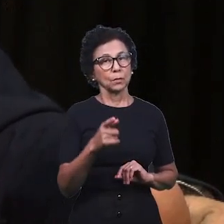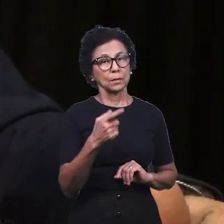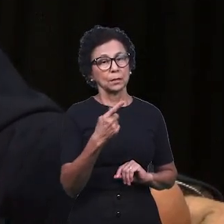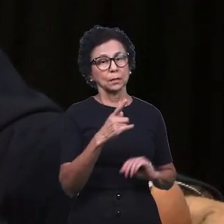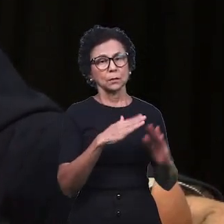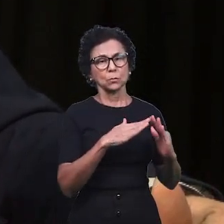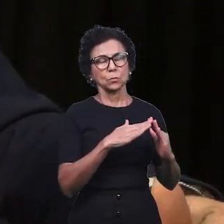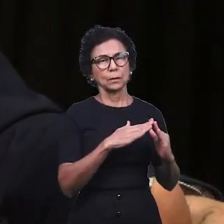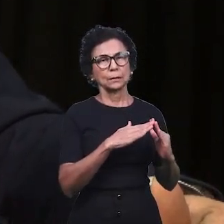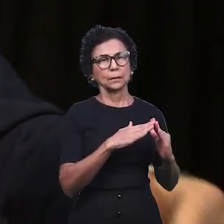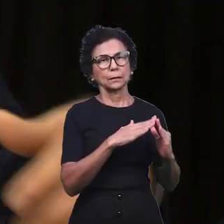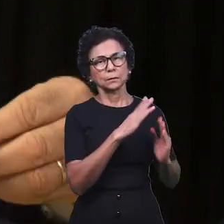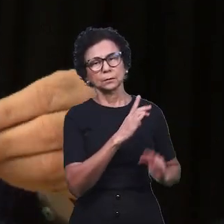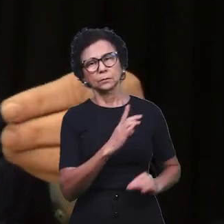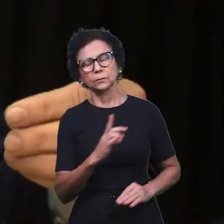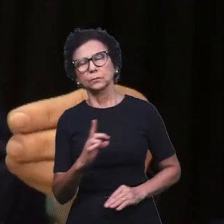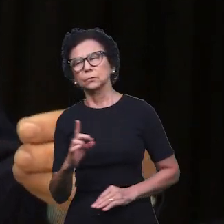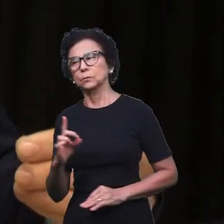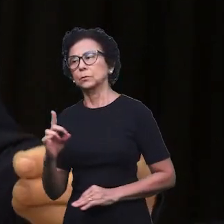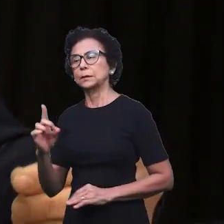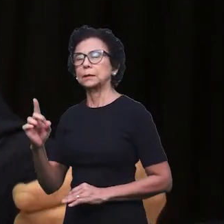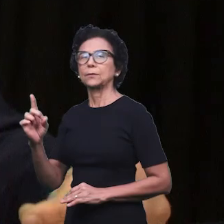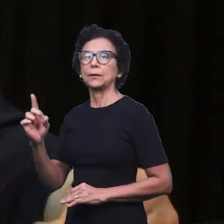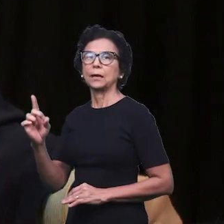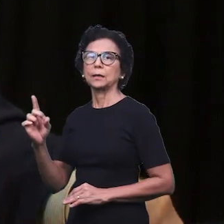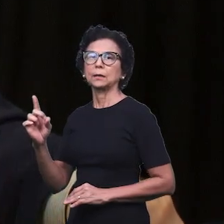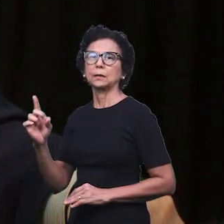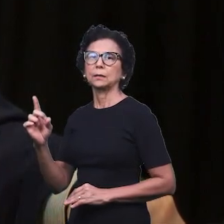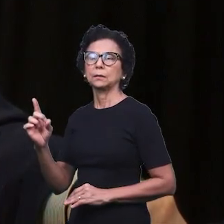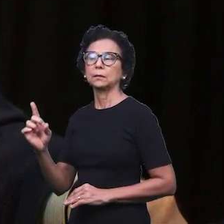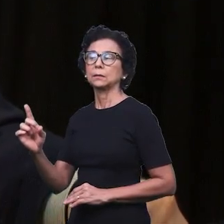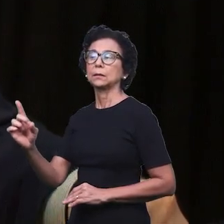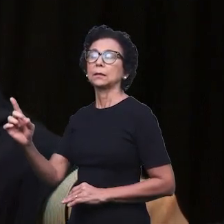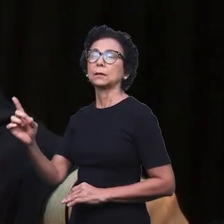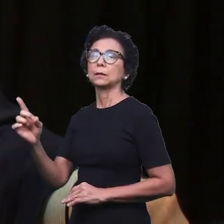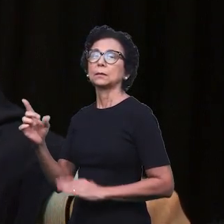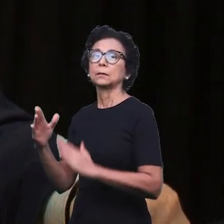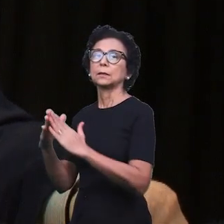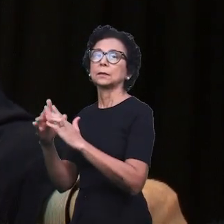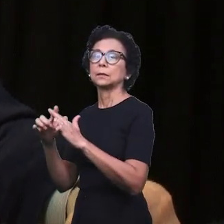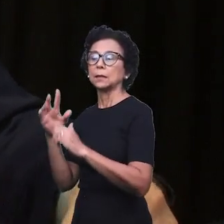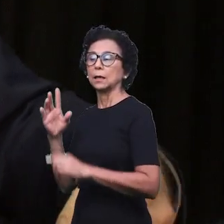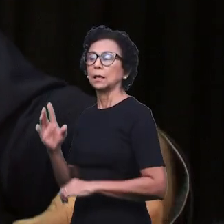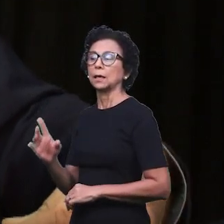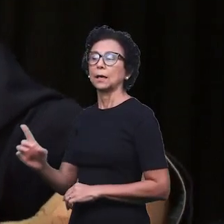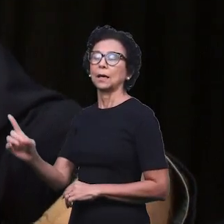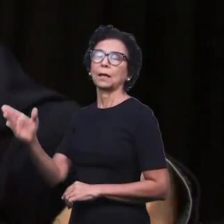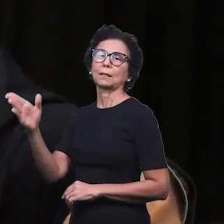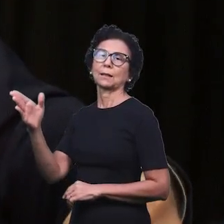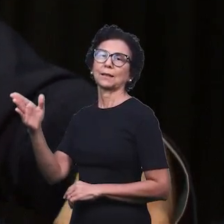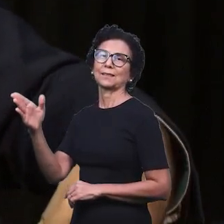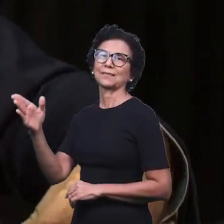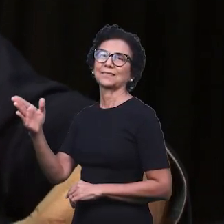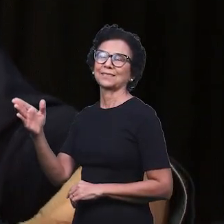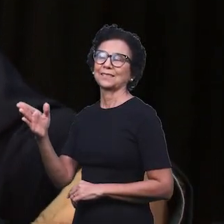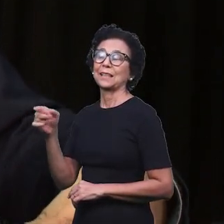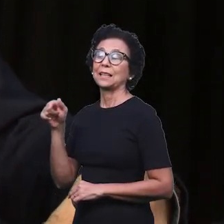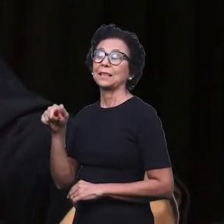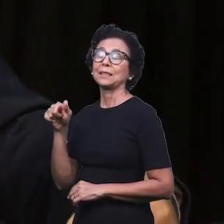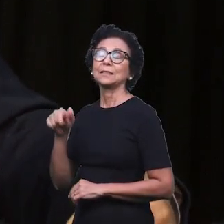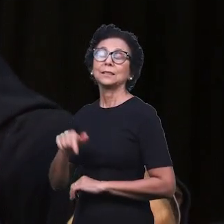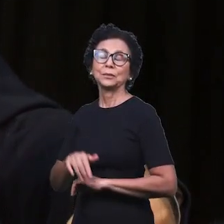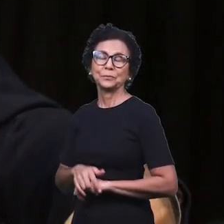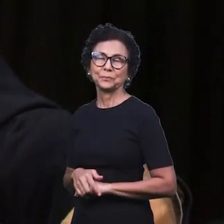culto. E quando você entra no culto, porque entrar no culto é diferente de entrar na igreja, né? Então você entrou no culto. Quando você entra